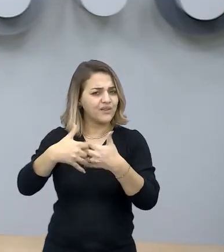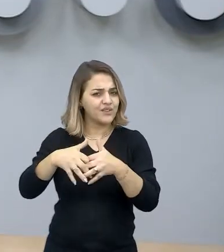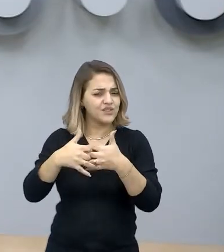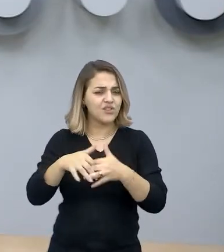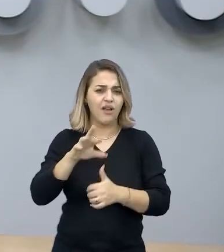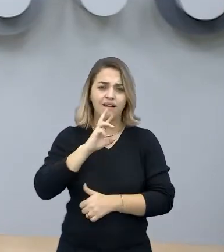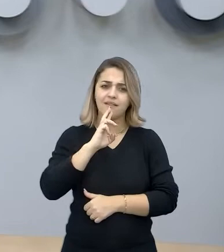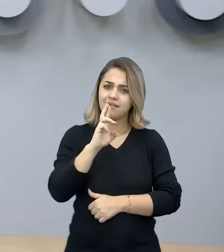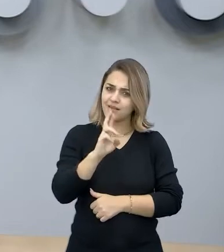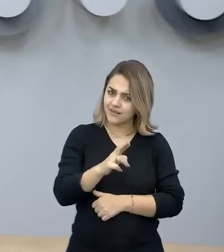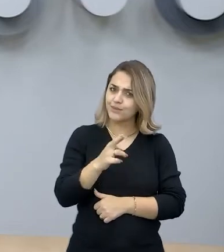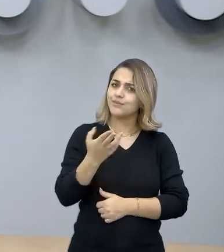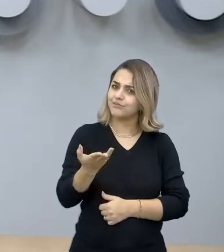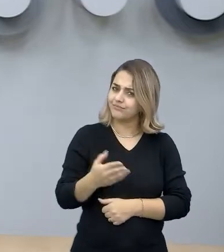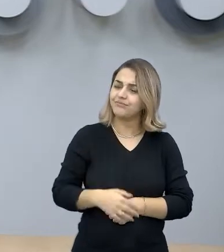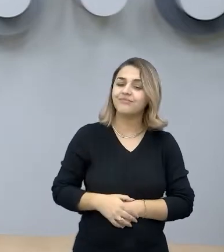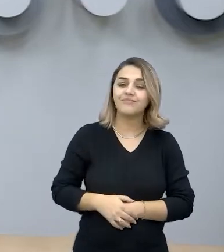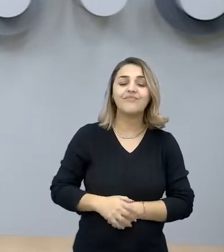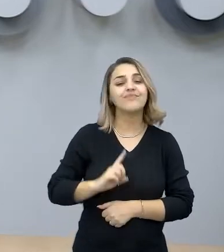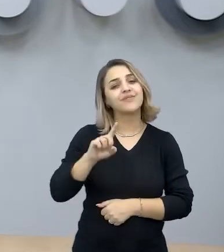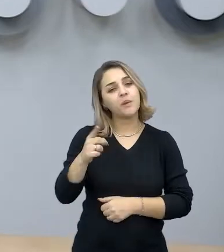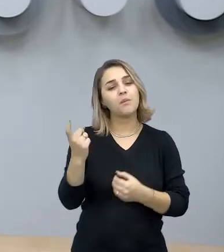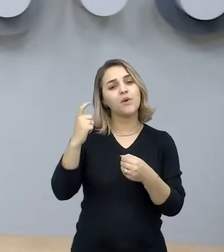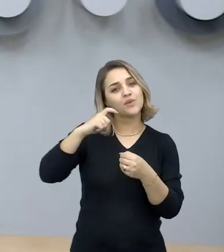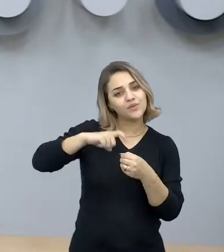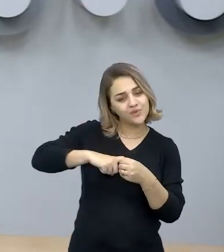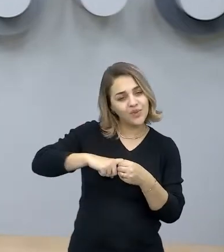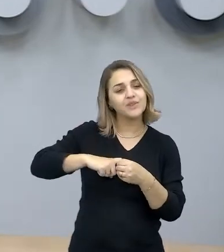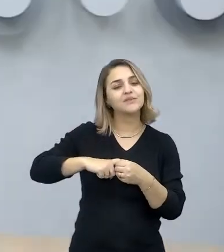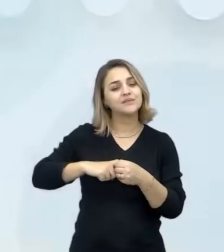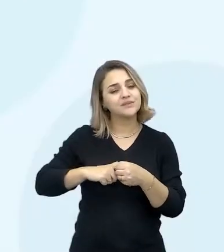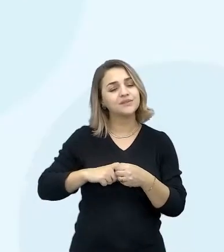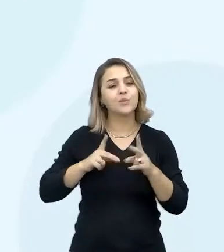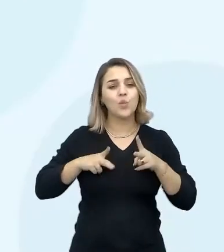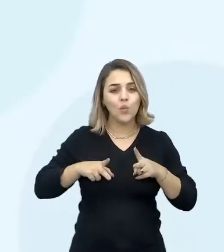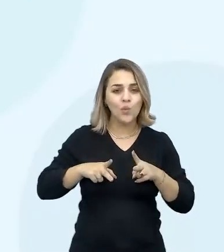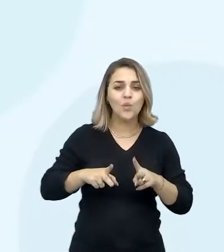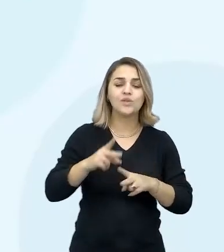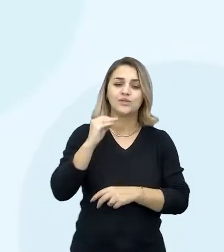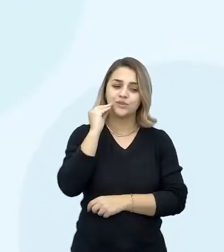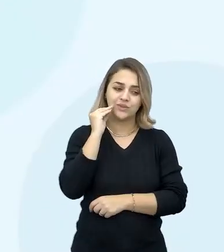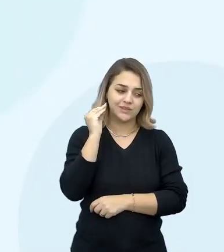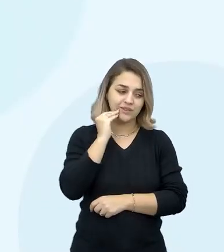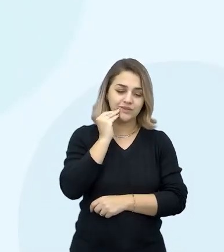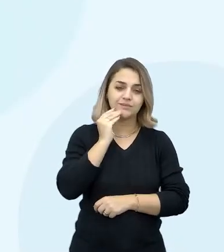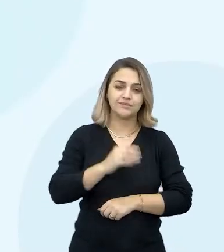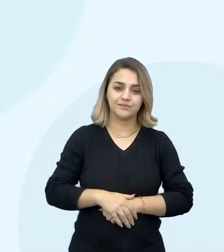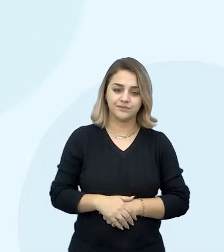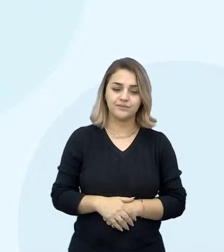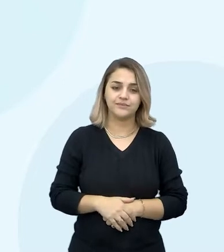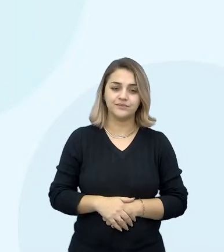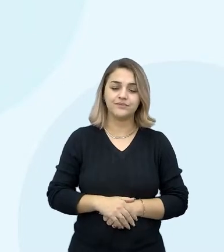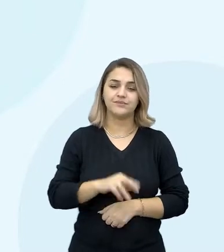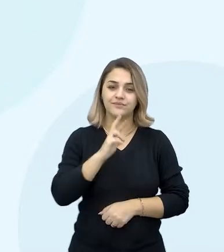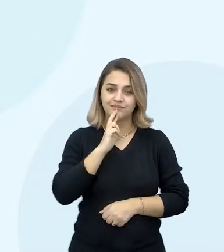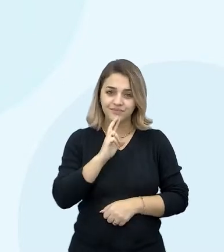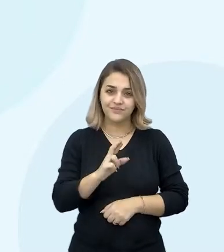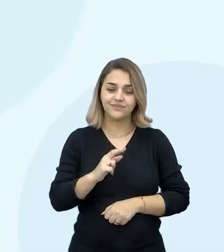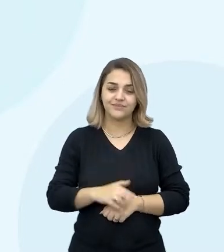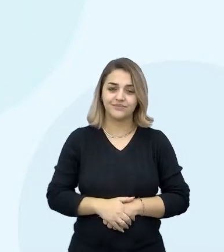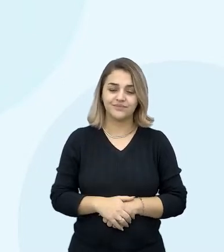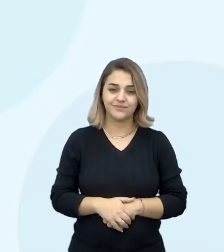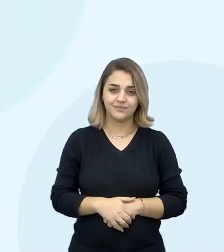né, estabelecer uma resposta, e já já a gente continua e tenta responder. A gente já se